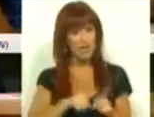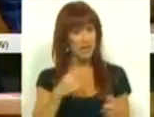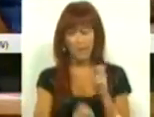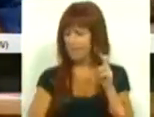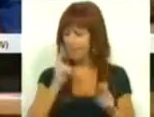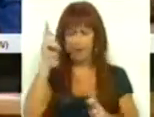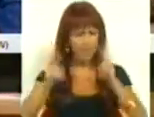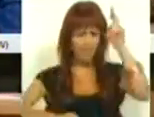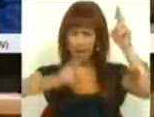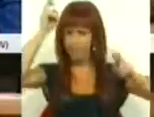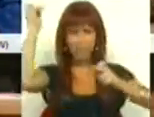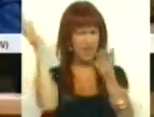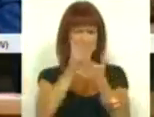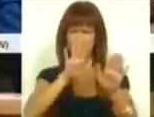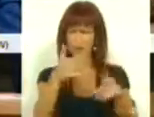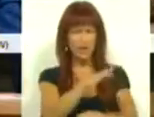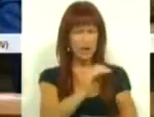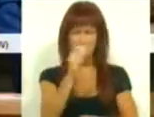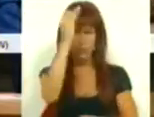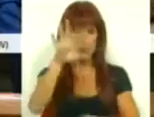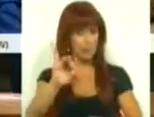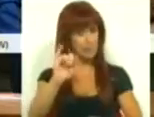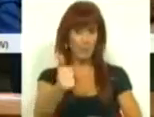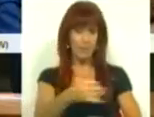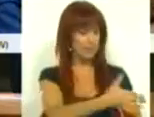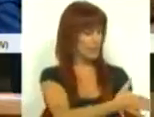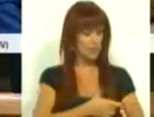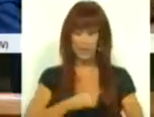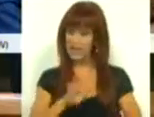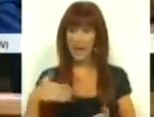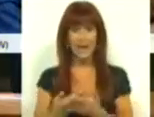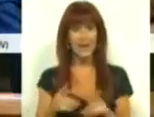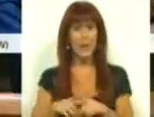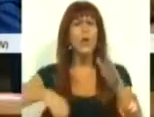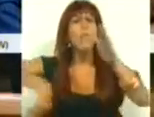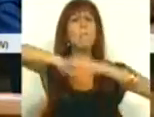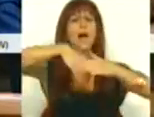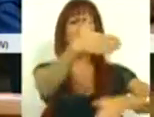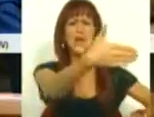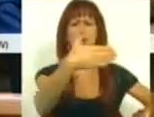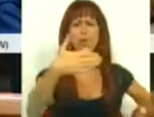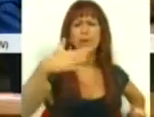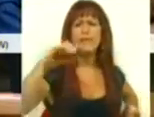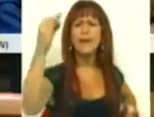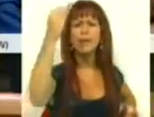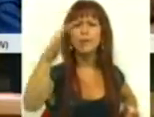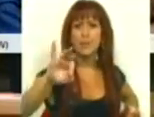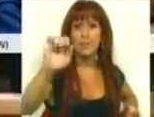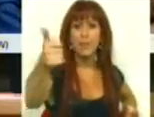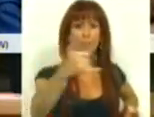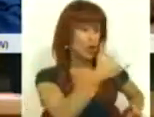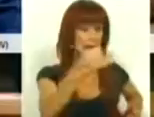sempre subindo, desde cerca de 10% do PIB em 96 até atingir um máximo de 110%